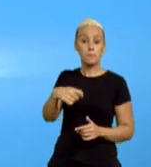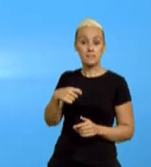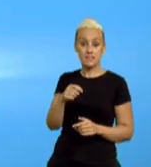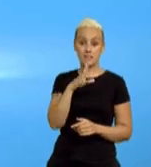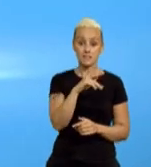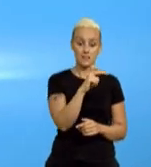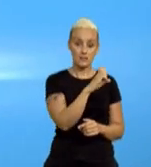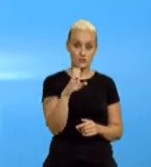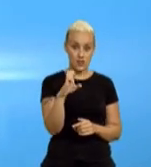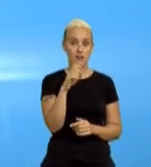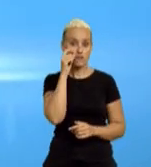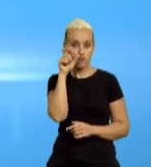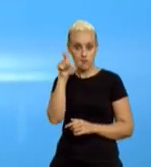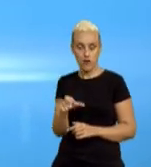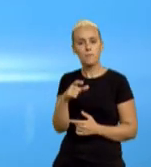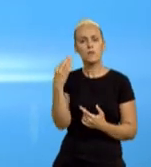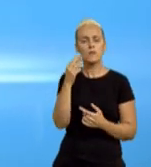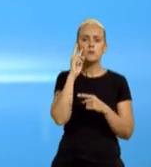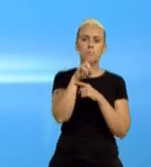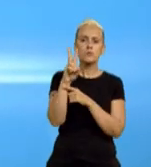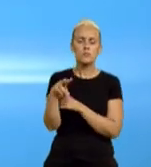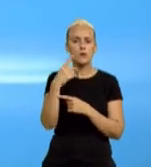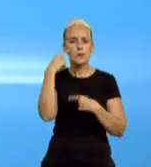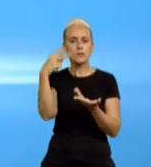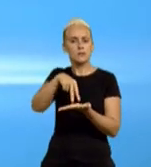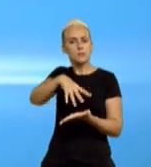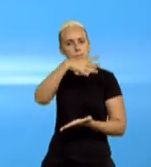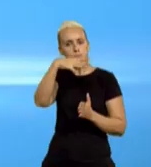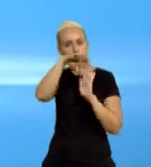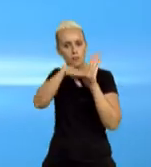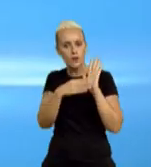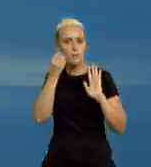José Miguel, esteve no Museu Machado Castro para nos revelar os destaques.